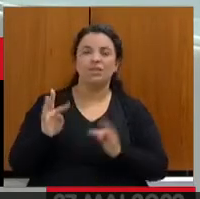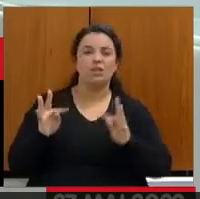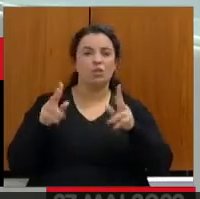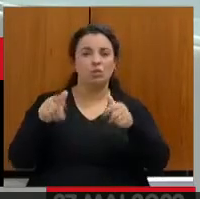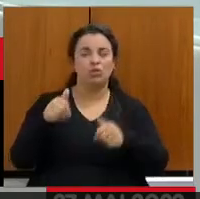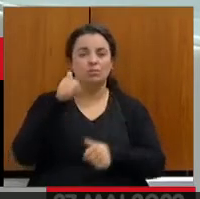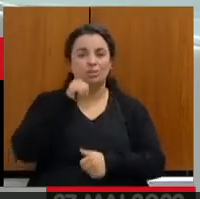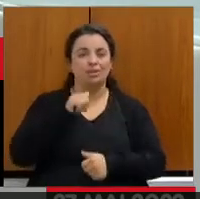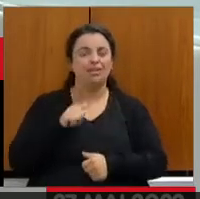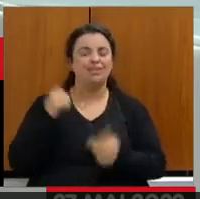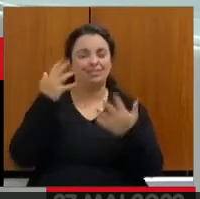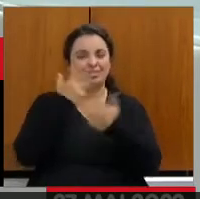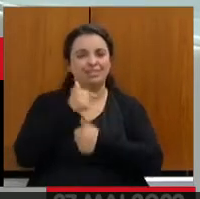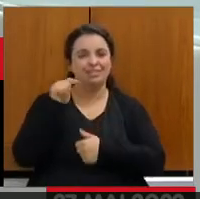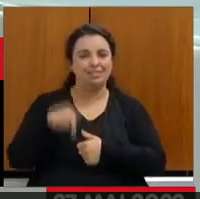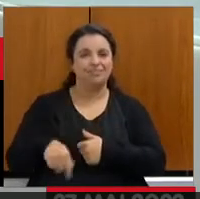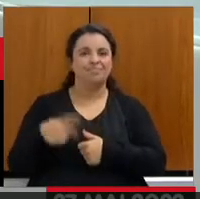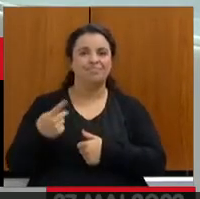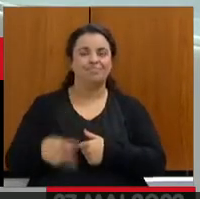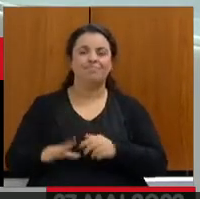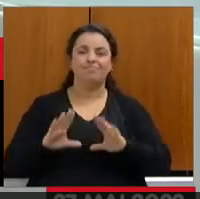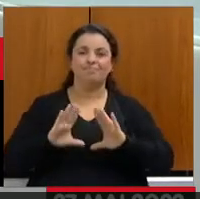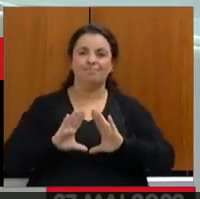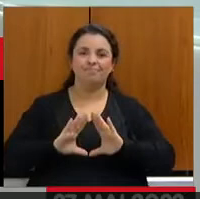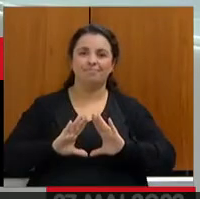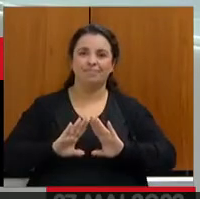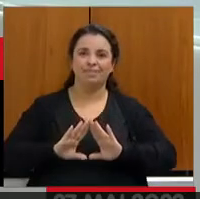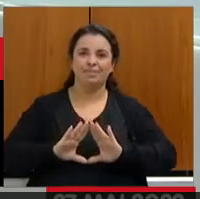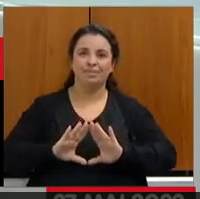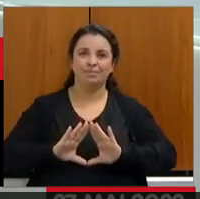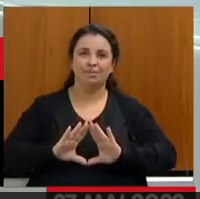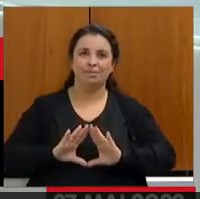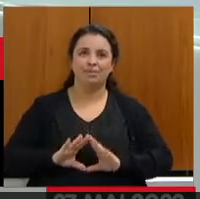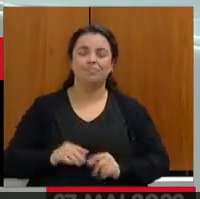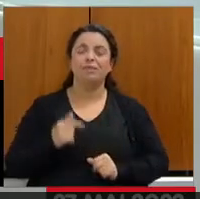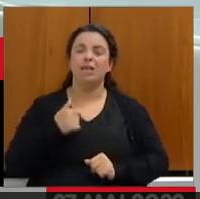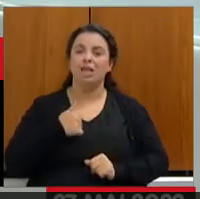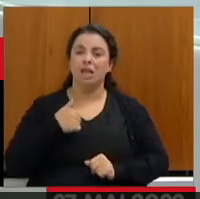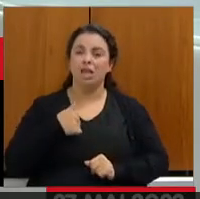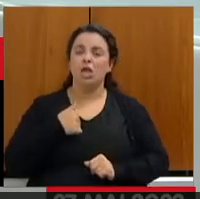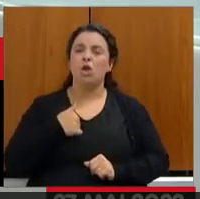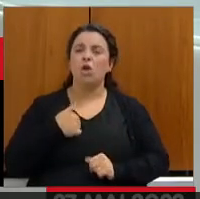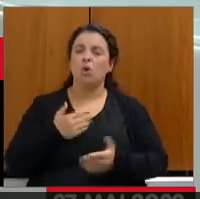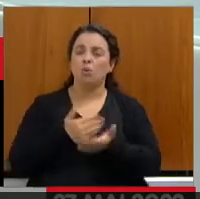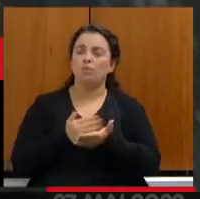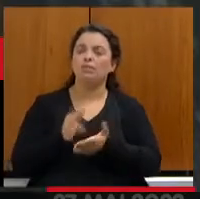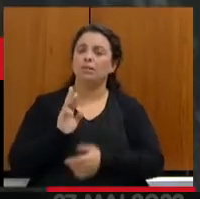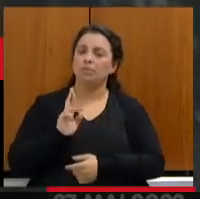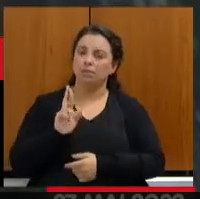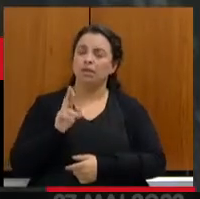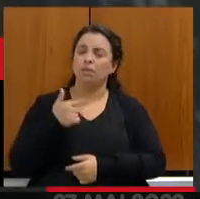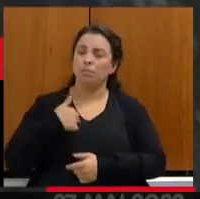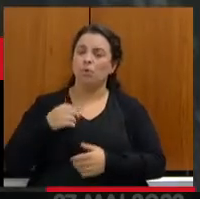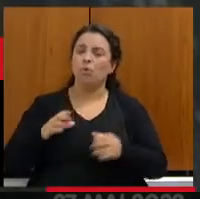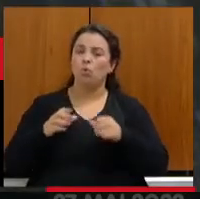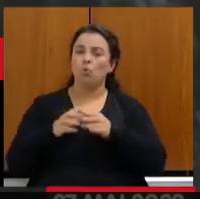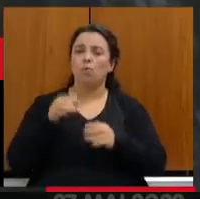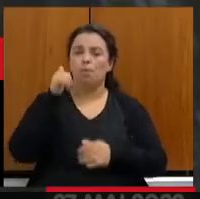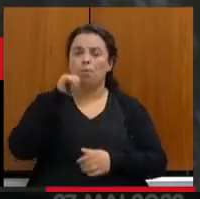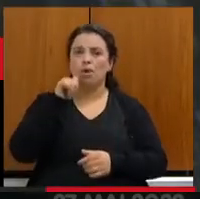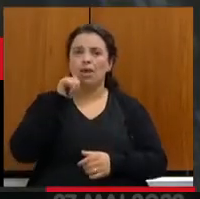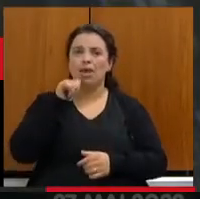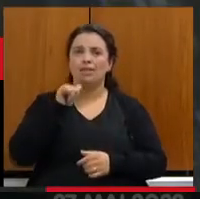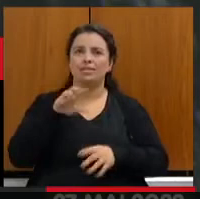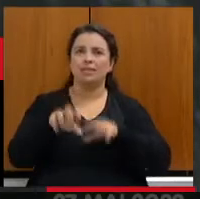bom eu quero começar apresentando a minha faixa mulheres guerreiras Por que somos catadoras é Saímos de